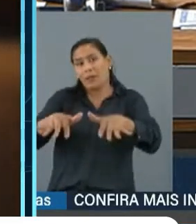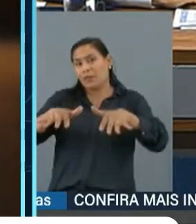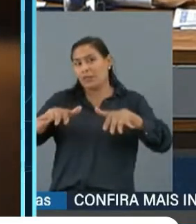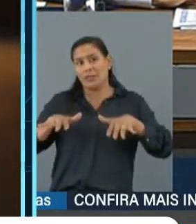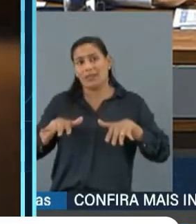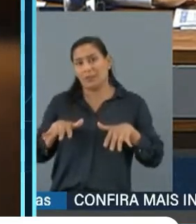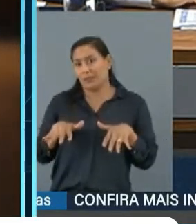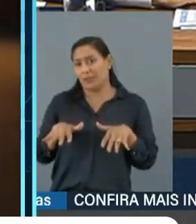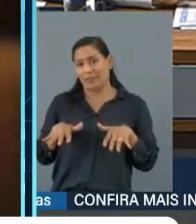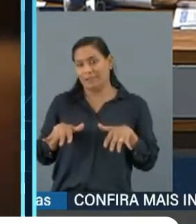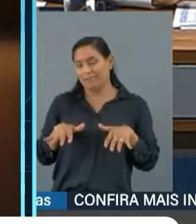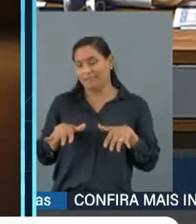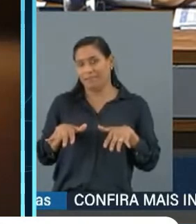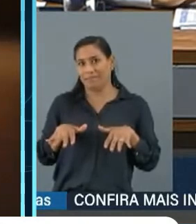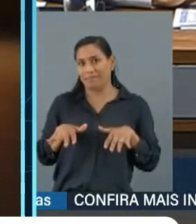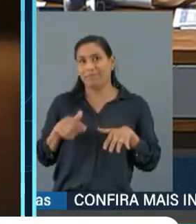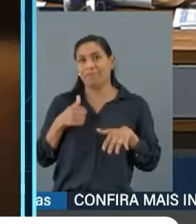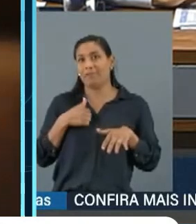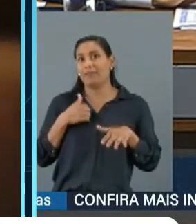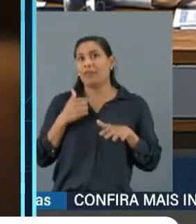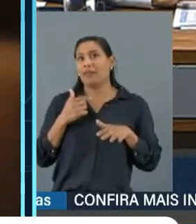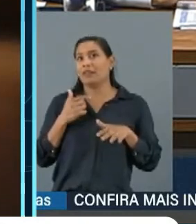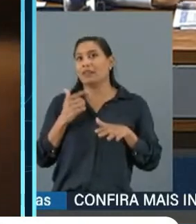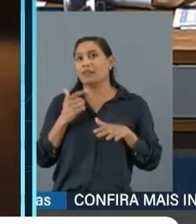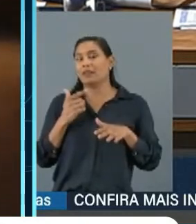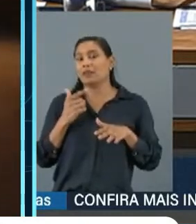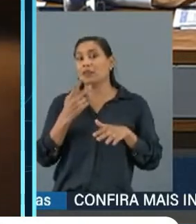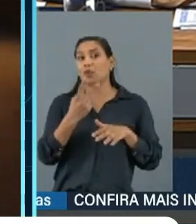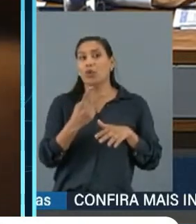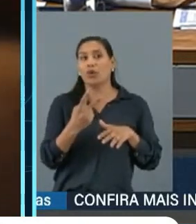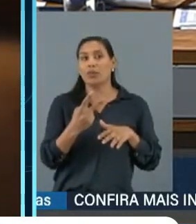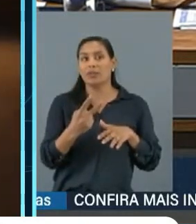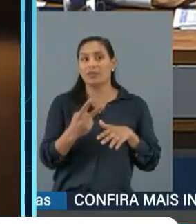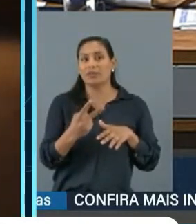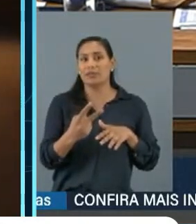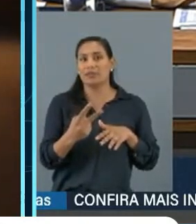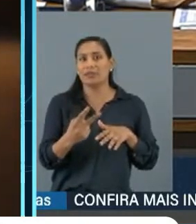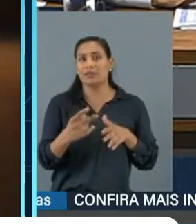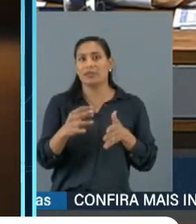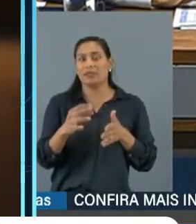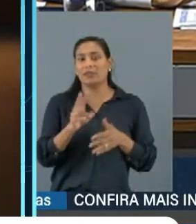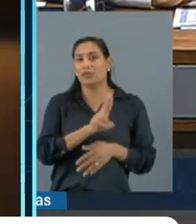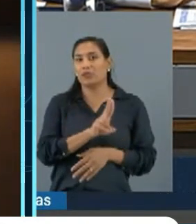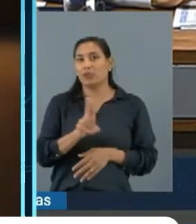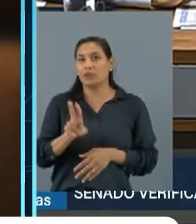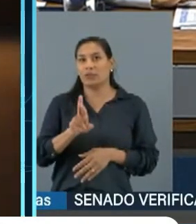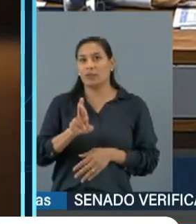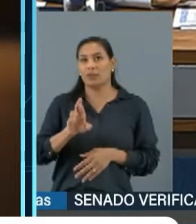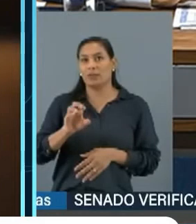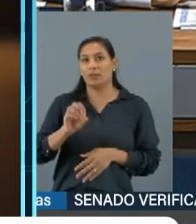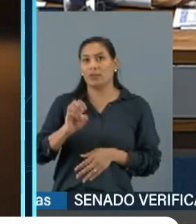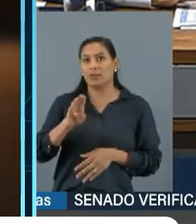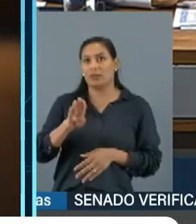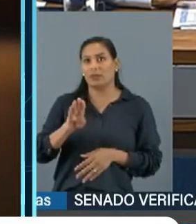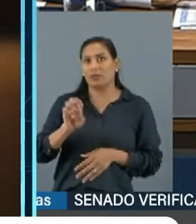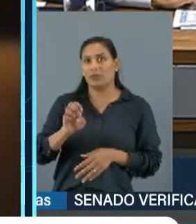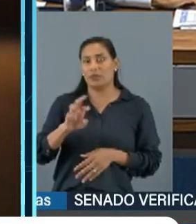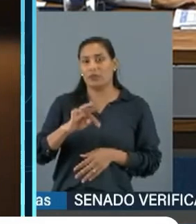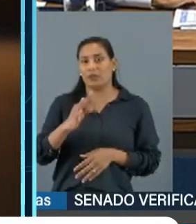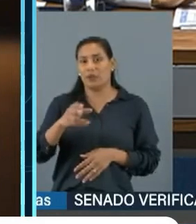que está acontecendo é esse acordo tácito, né? Essa blindagem. E isso está fazendo a nossa democracia